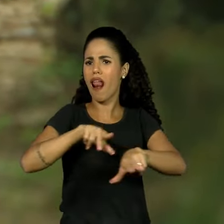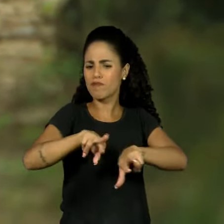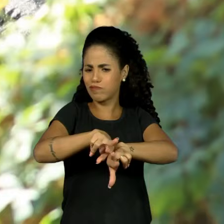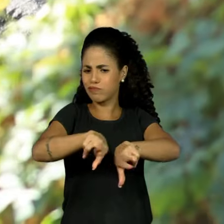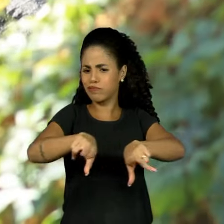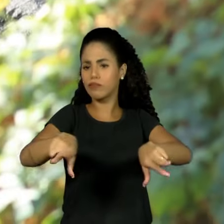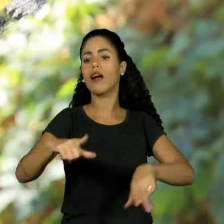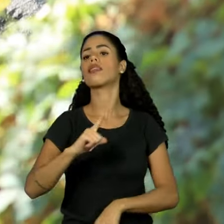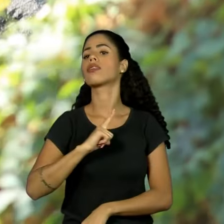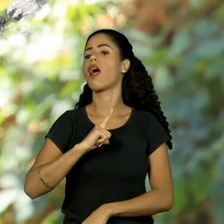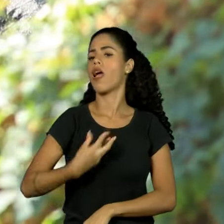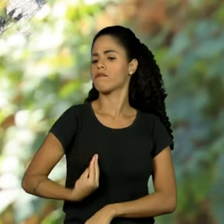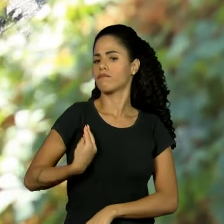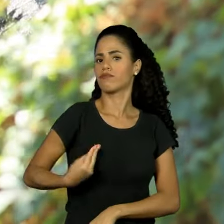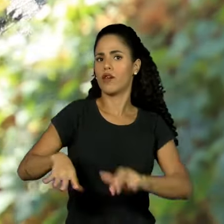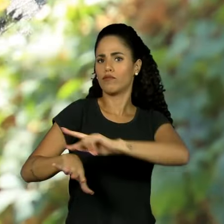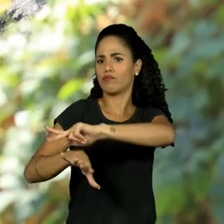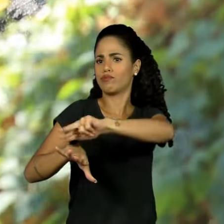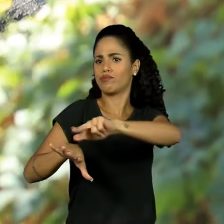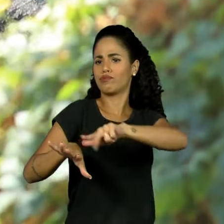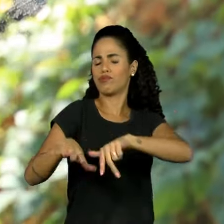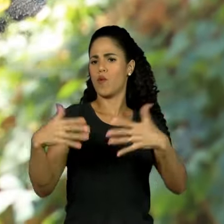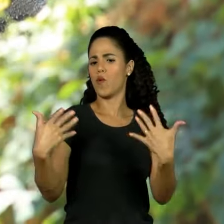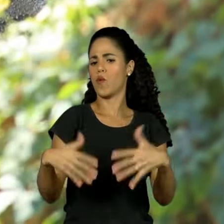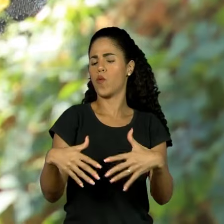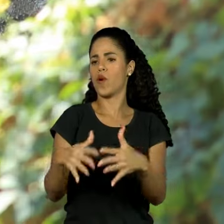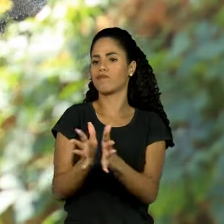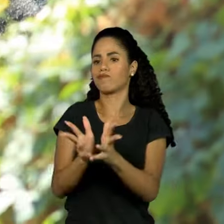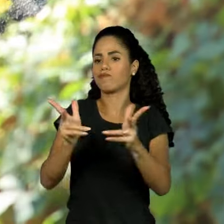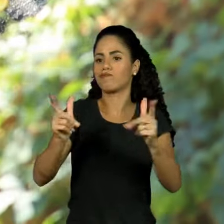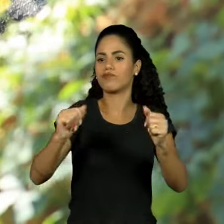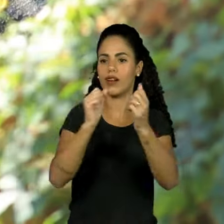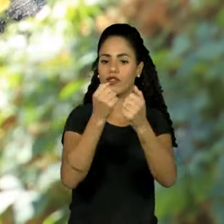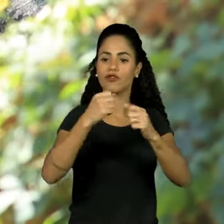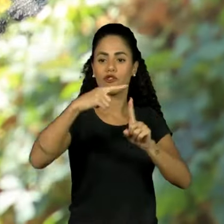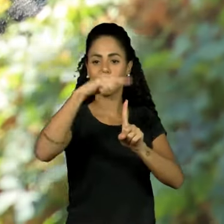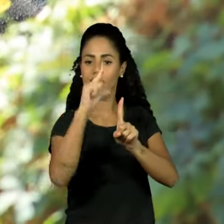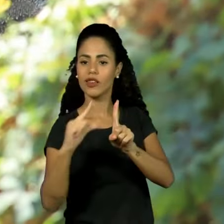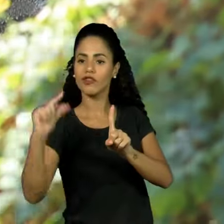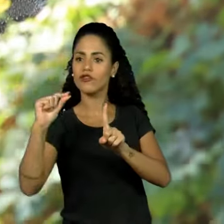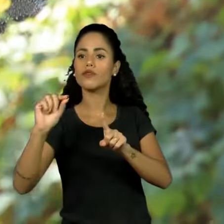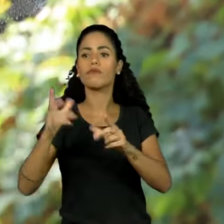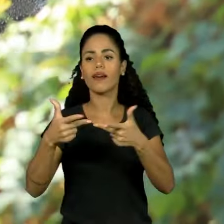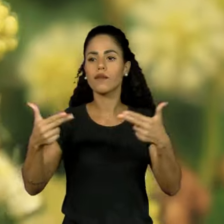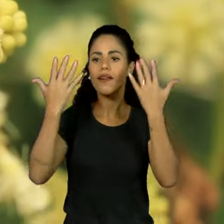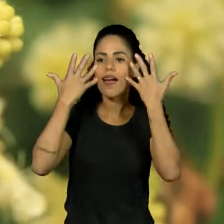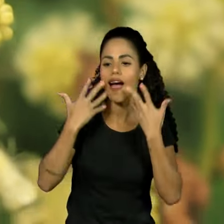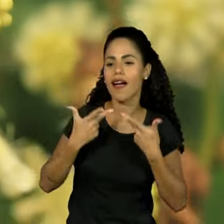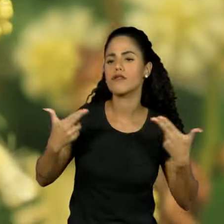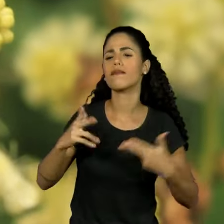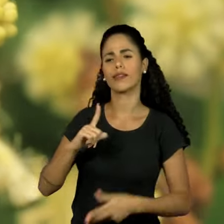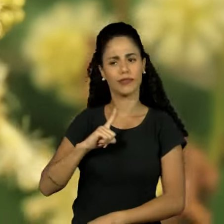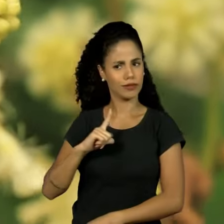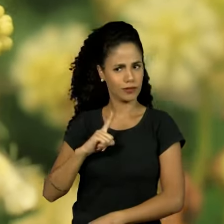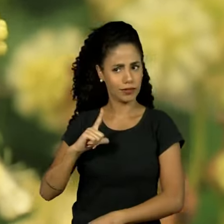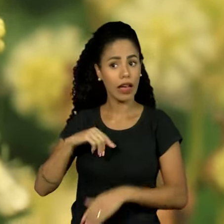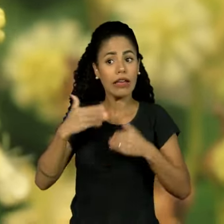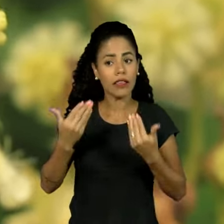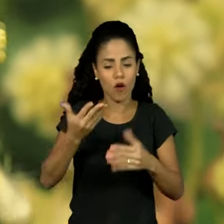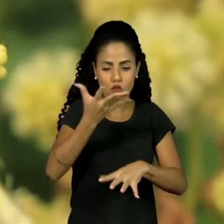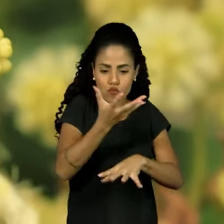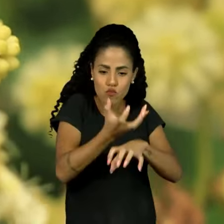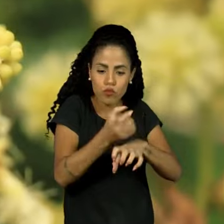né? Então, nós temos uma riqueza imensa de fauna e de flora que muitos ainda não conhecem. Então, o bioma Caatinga